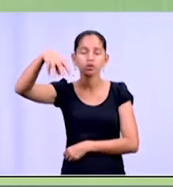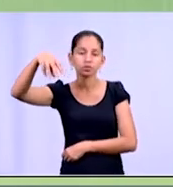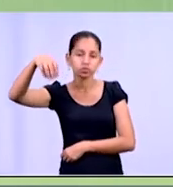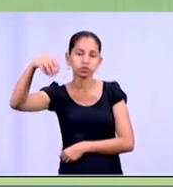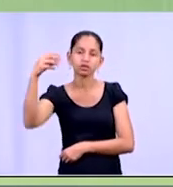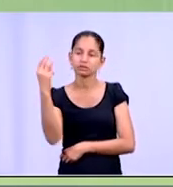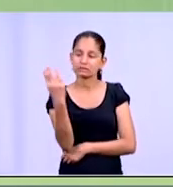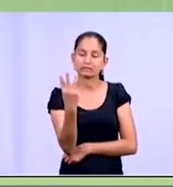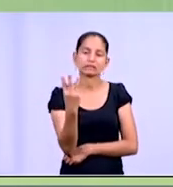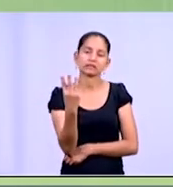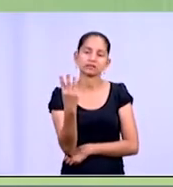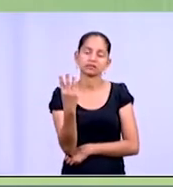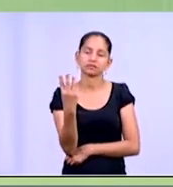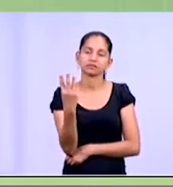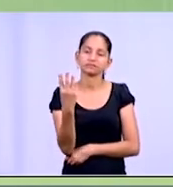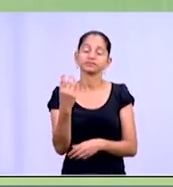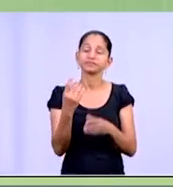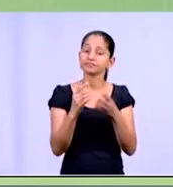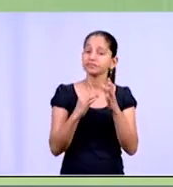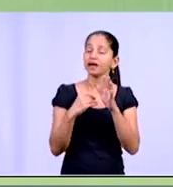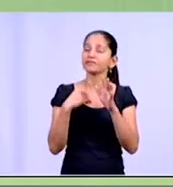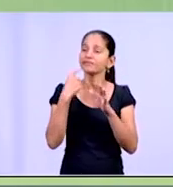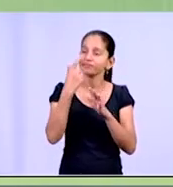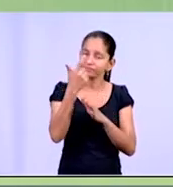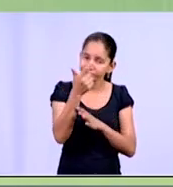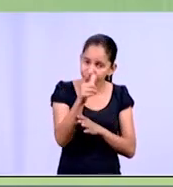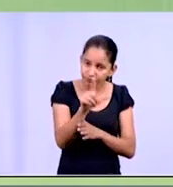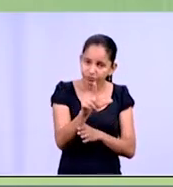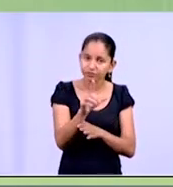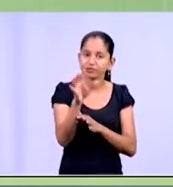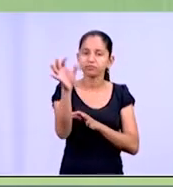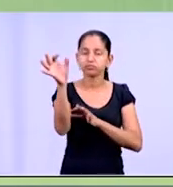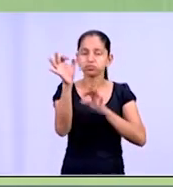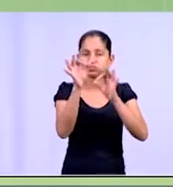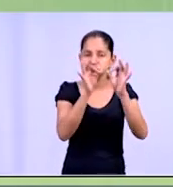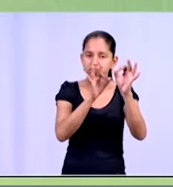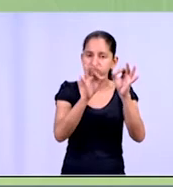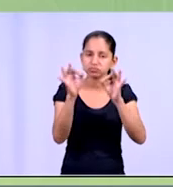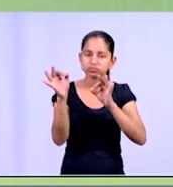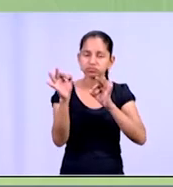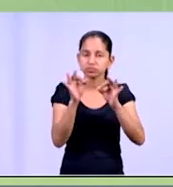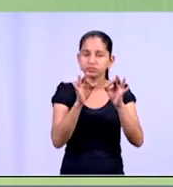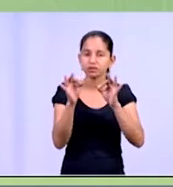Uma lâmpada ligada equivale ao B. Uma lâmpada do meio